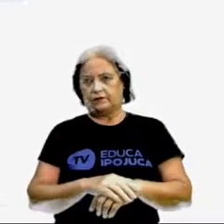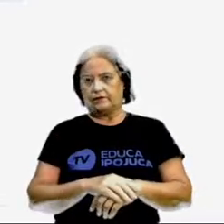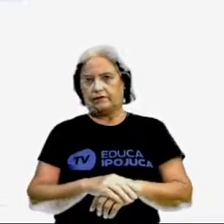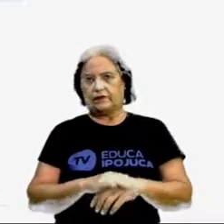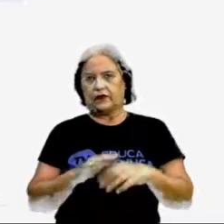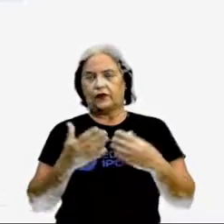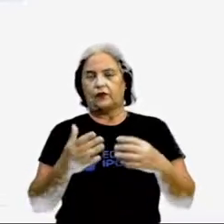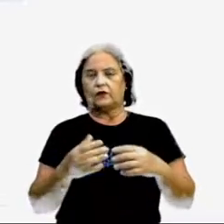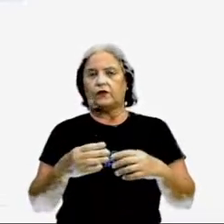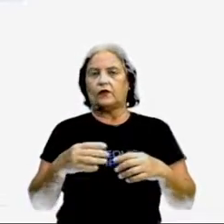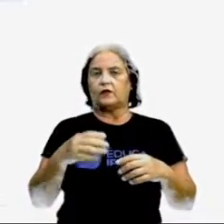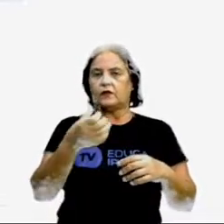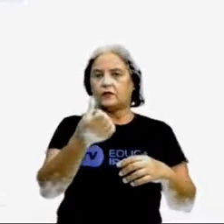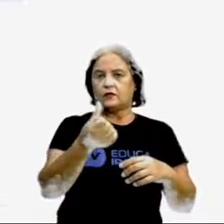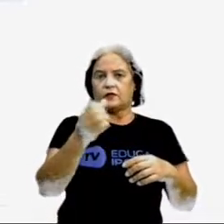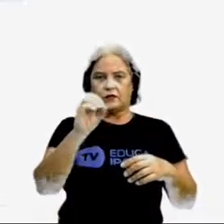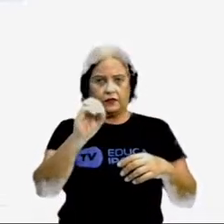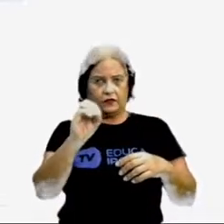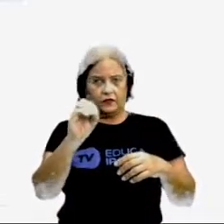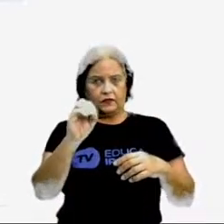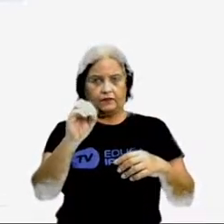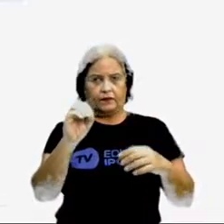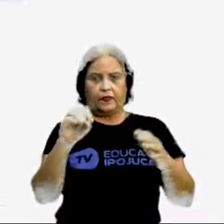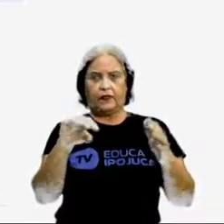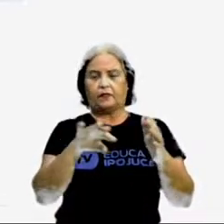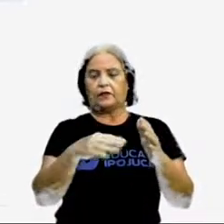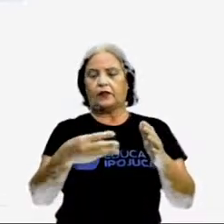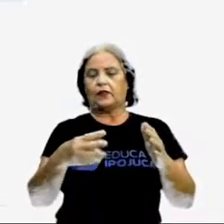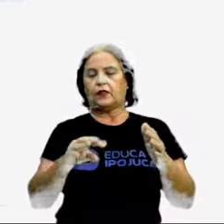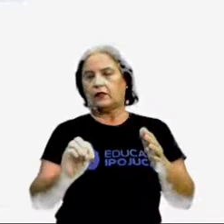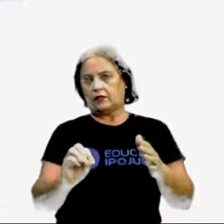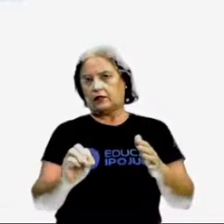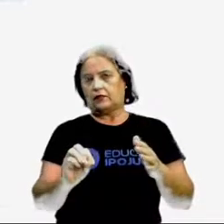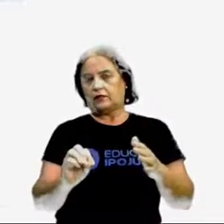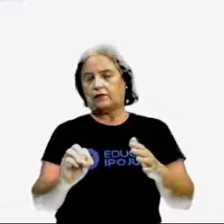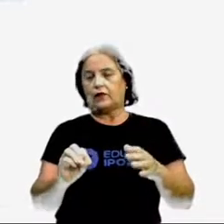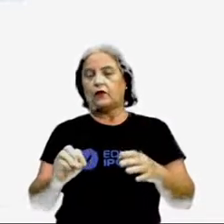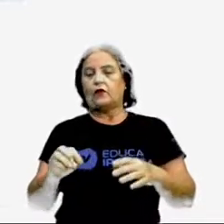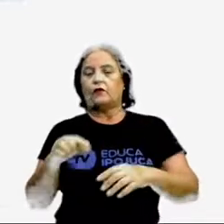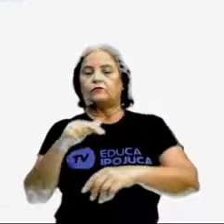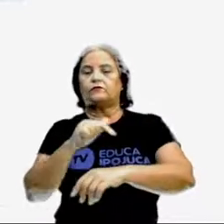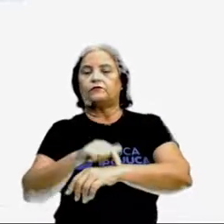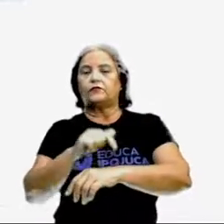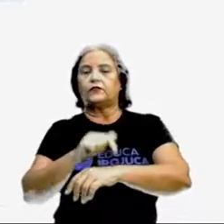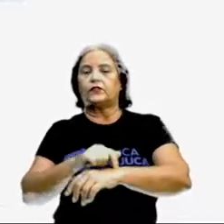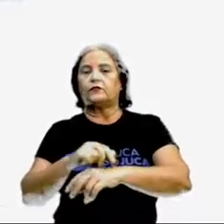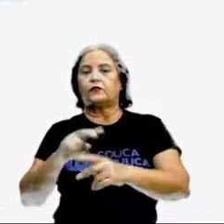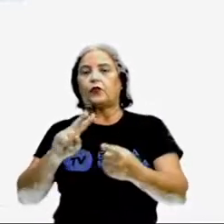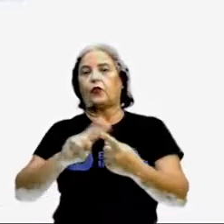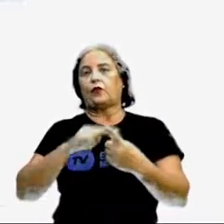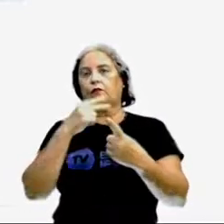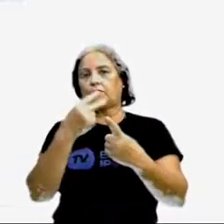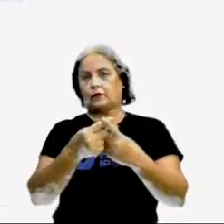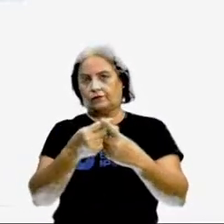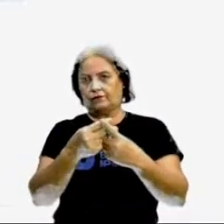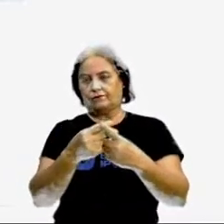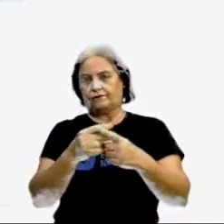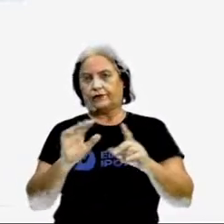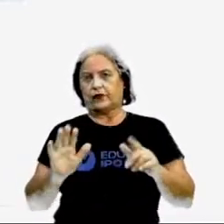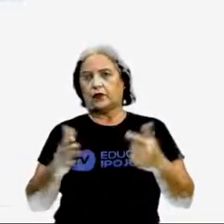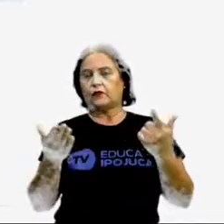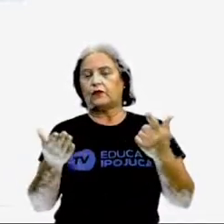de 60 para 30, que foi pela metade, o tempo dobrou. Olha aí. Quando a